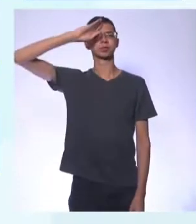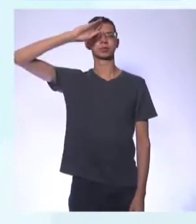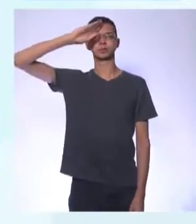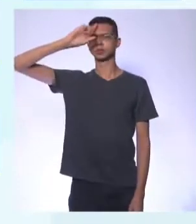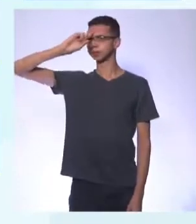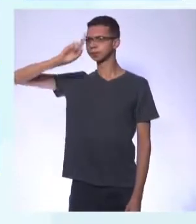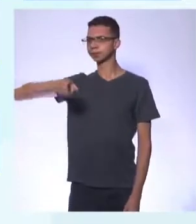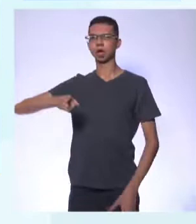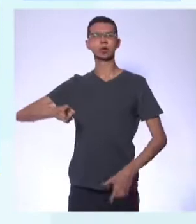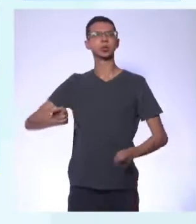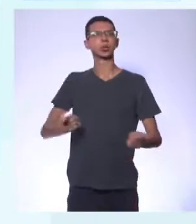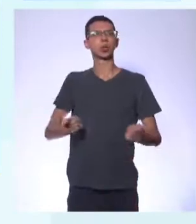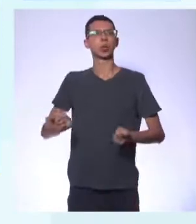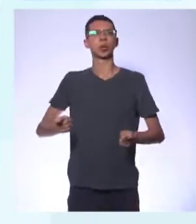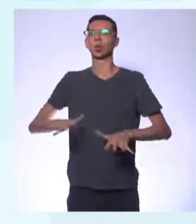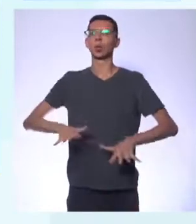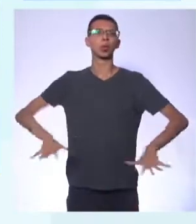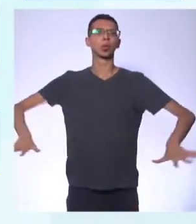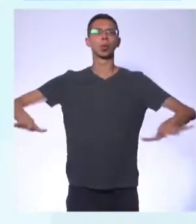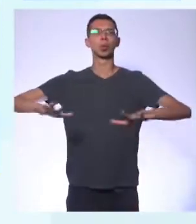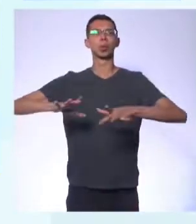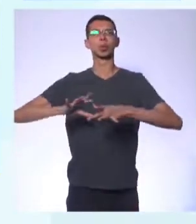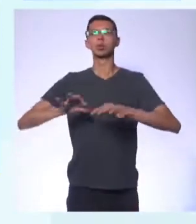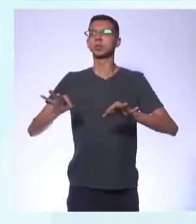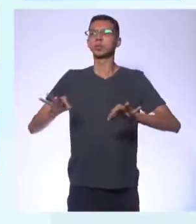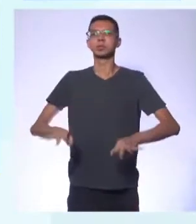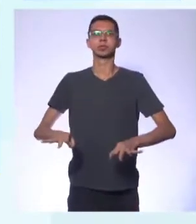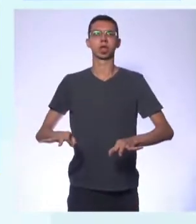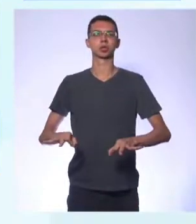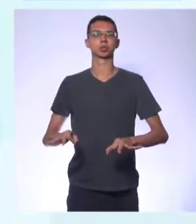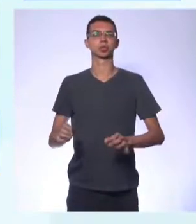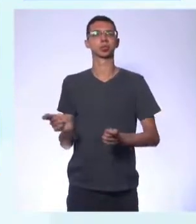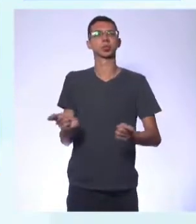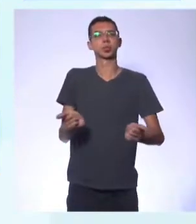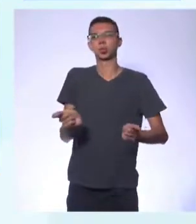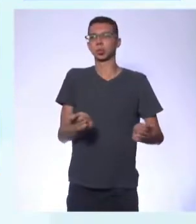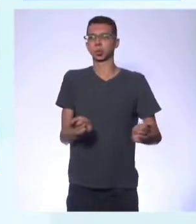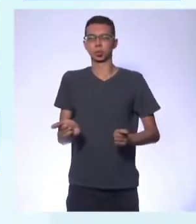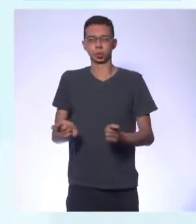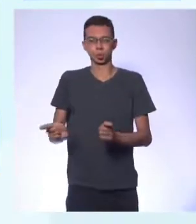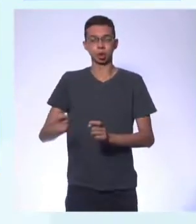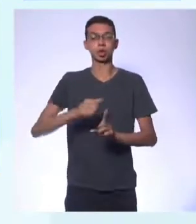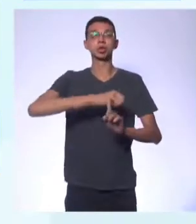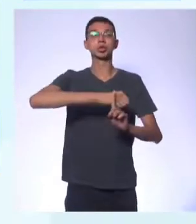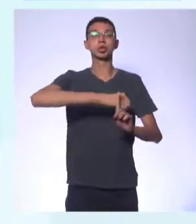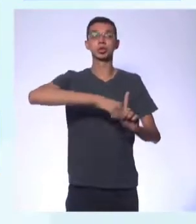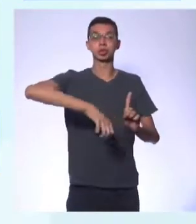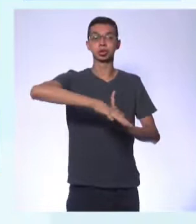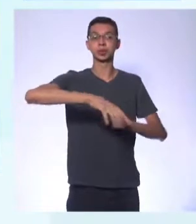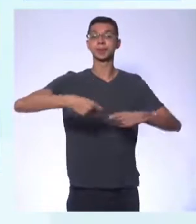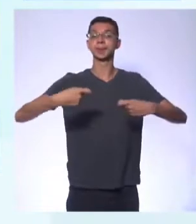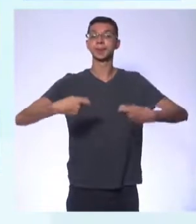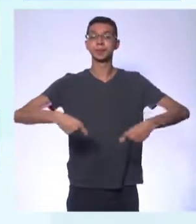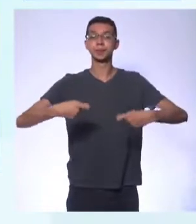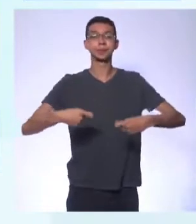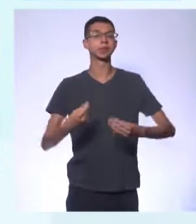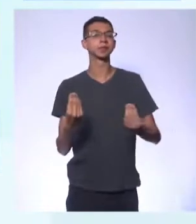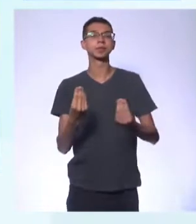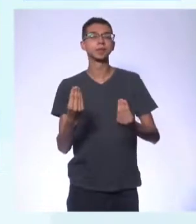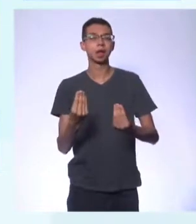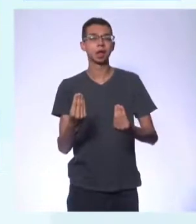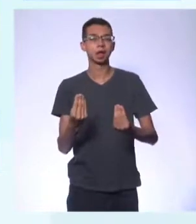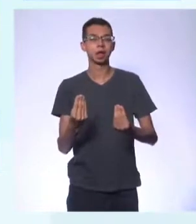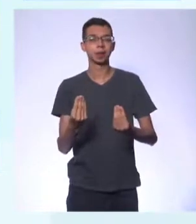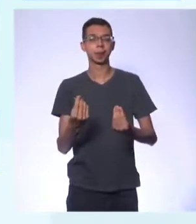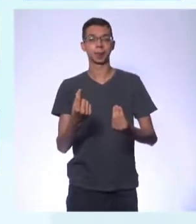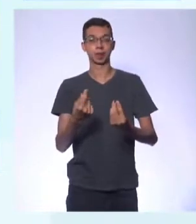ordem, tá? E esta ordem social, ela é necessária ao desenvolvimento